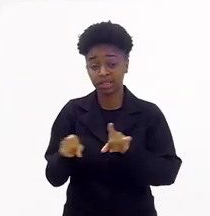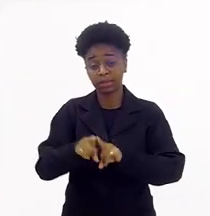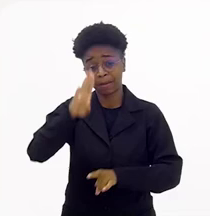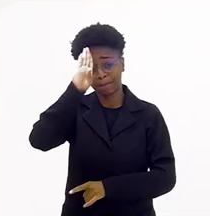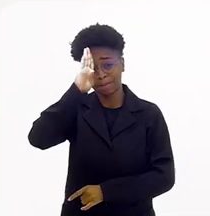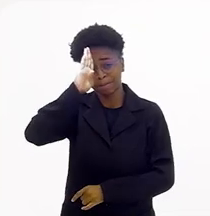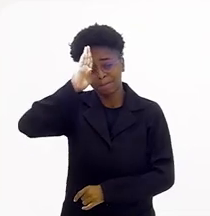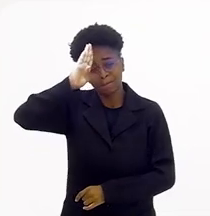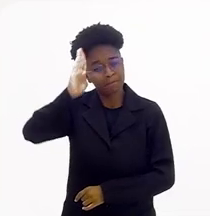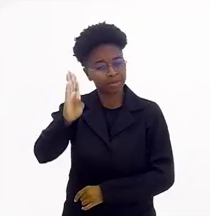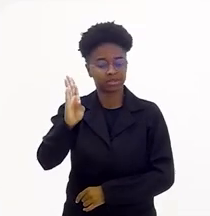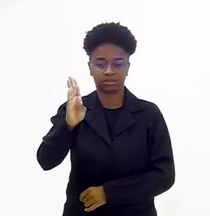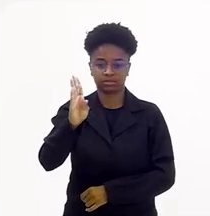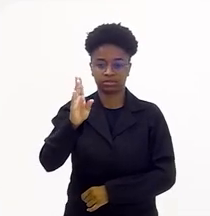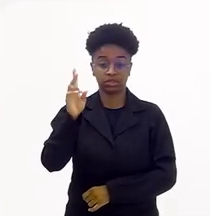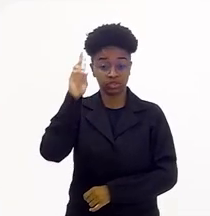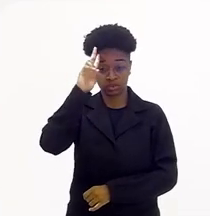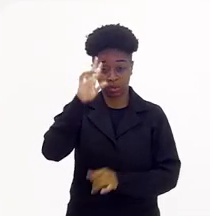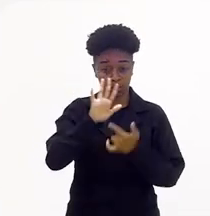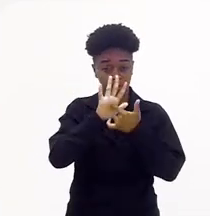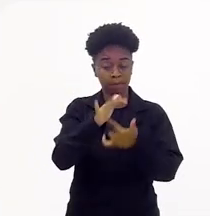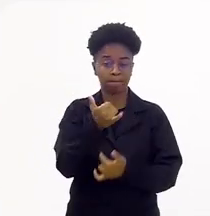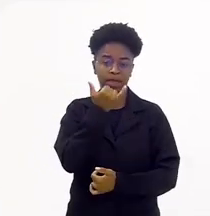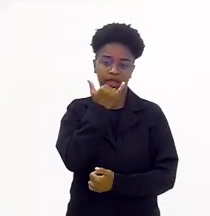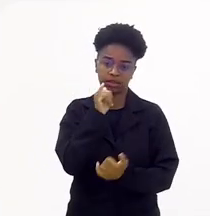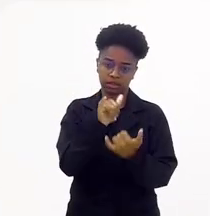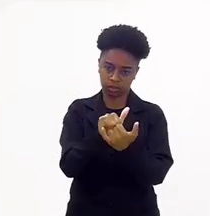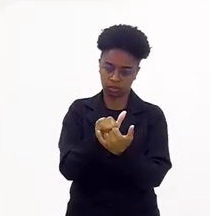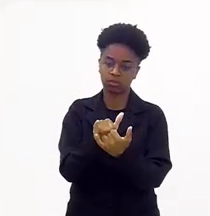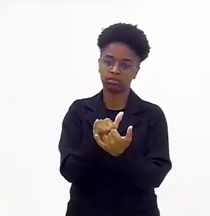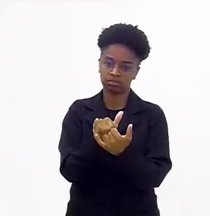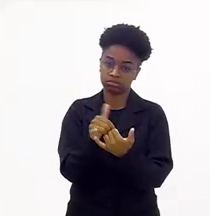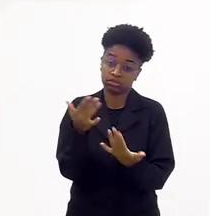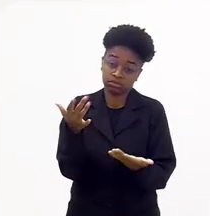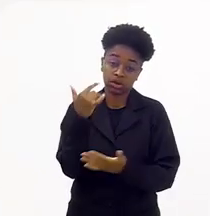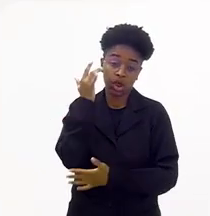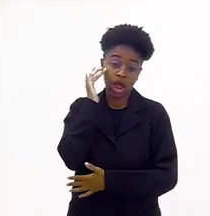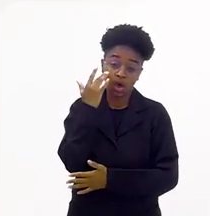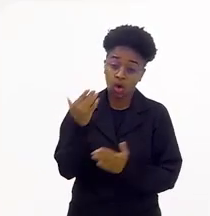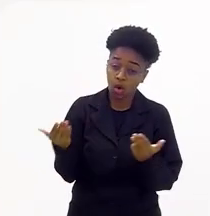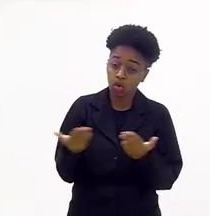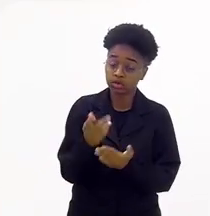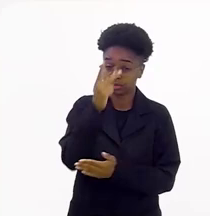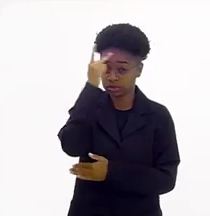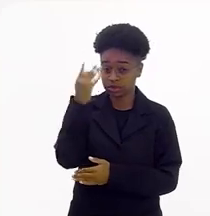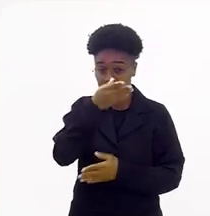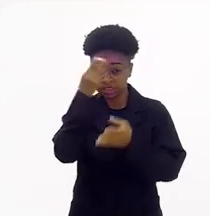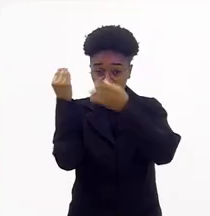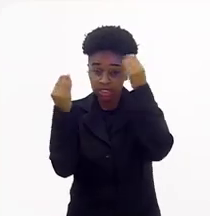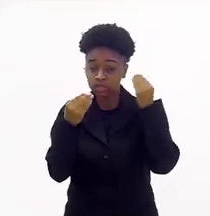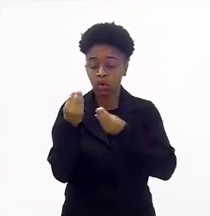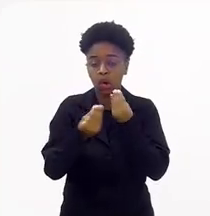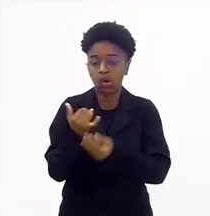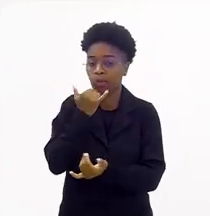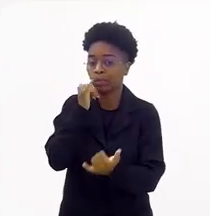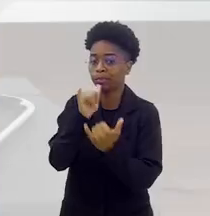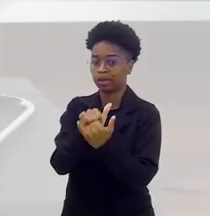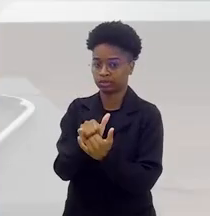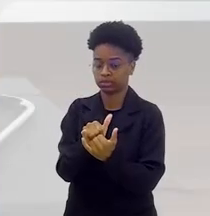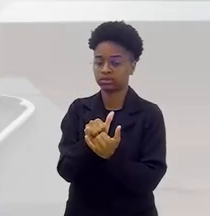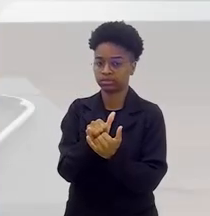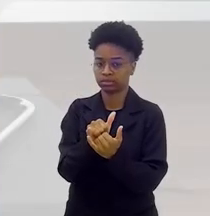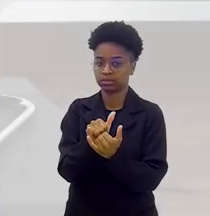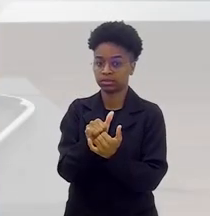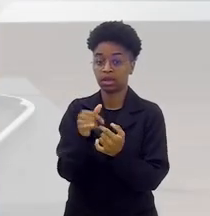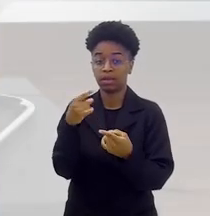e principalmente, né, história do perdão. Sim. Eu acho que hoje as pessoas estão esquecendo de perdoar, né?